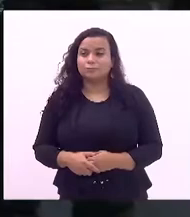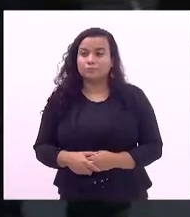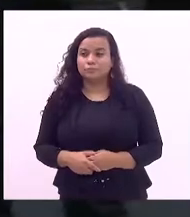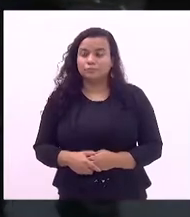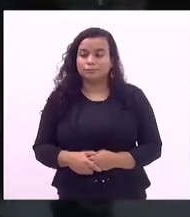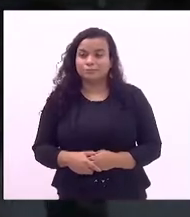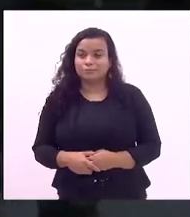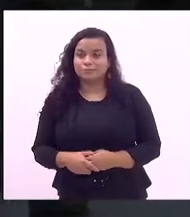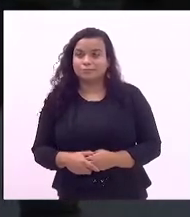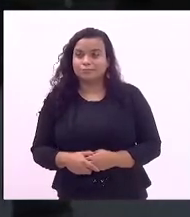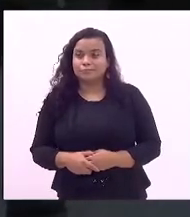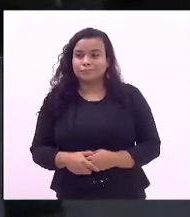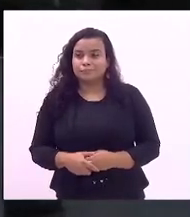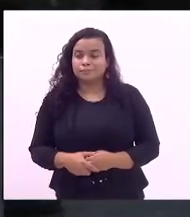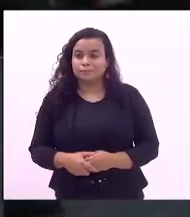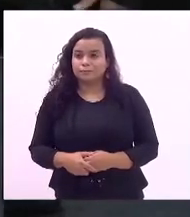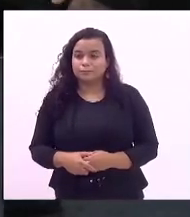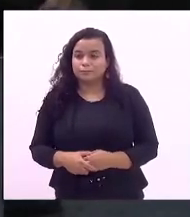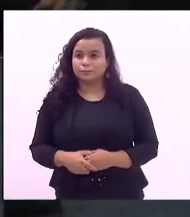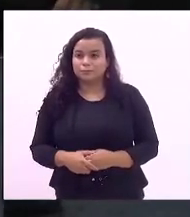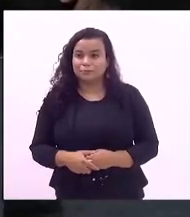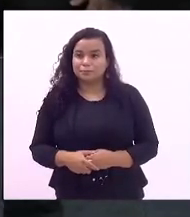E aí